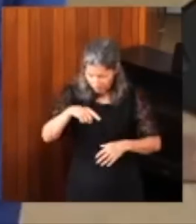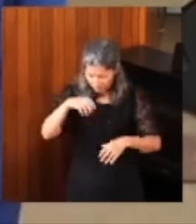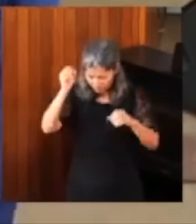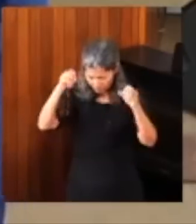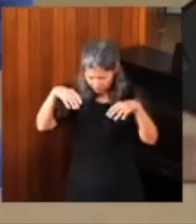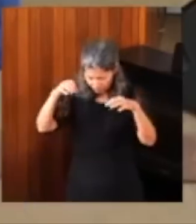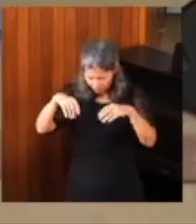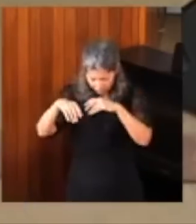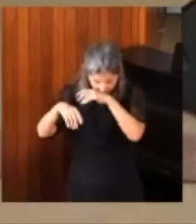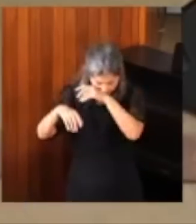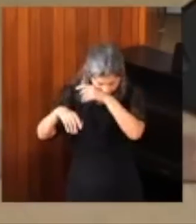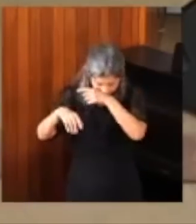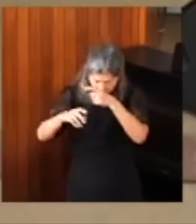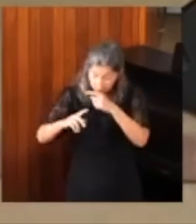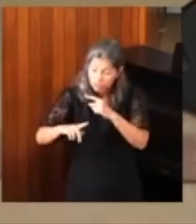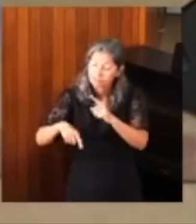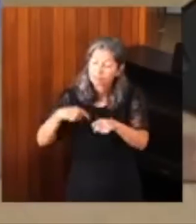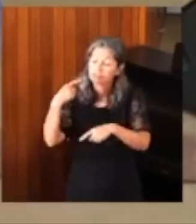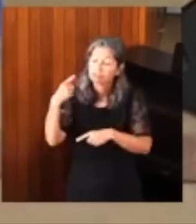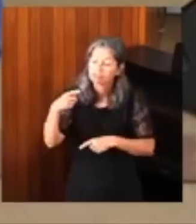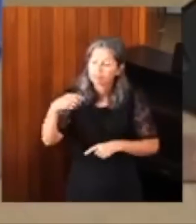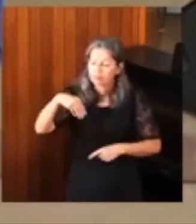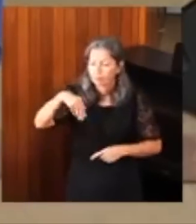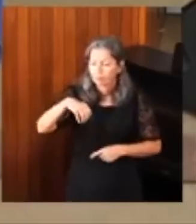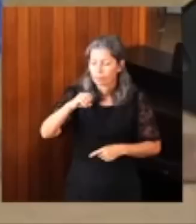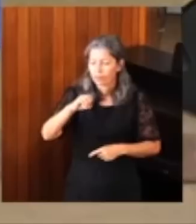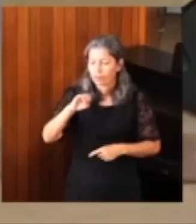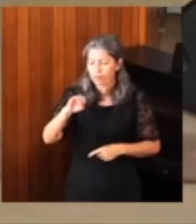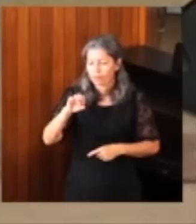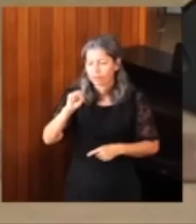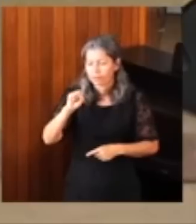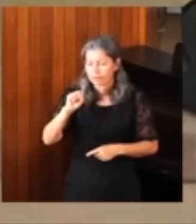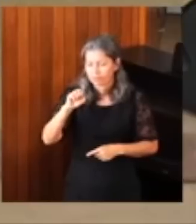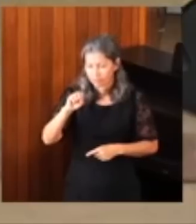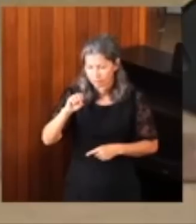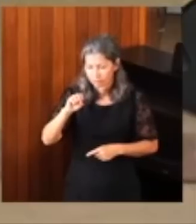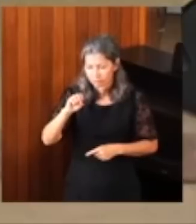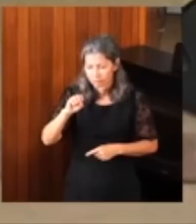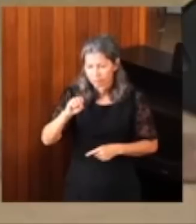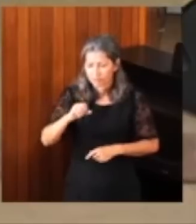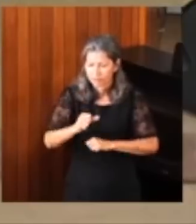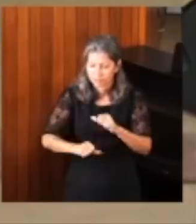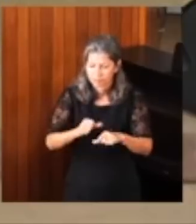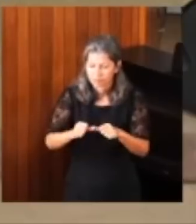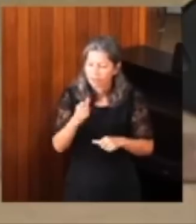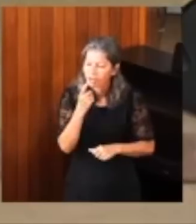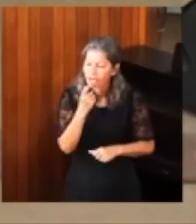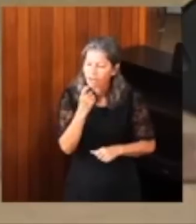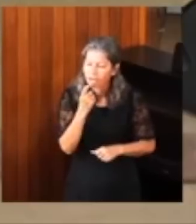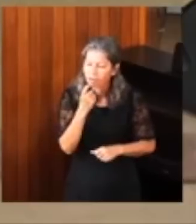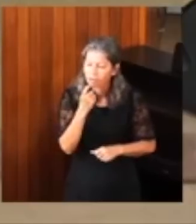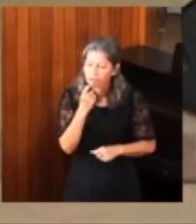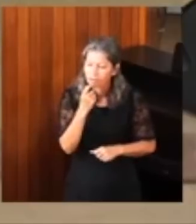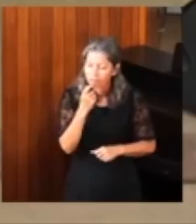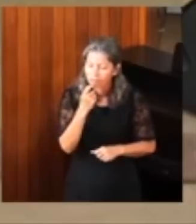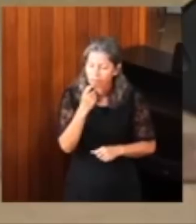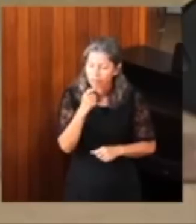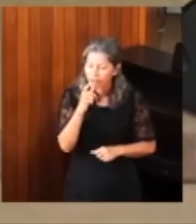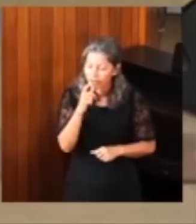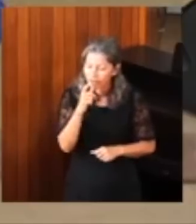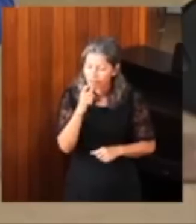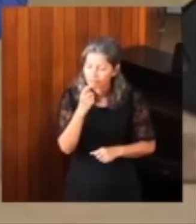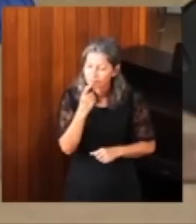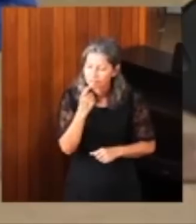Bíblia. Em resumo, as 2 testemunhas representam o Antigo e o Novo Testamento. É dito no texto que a besta do